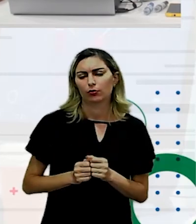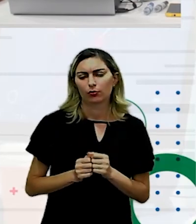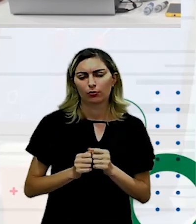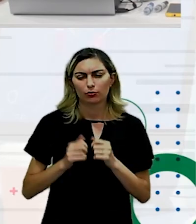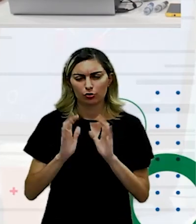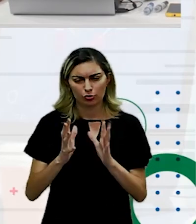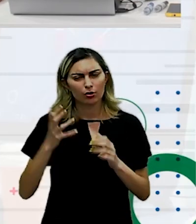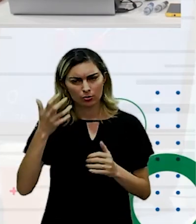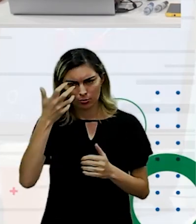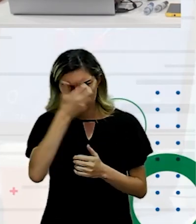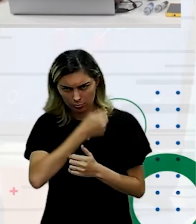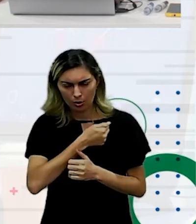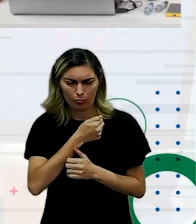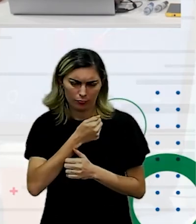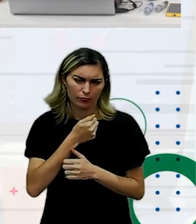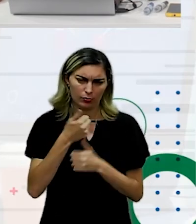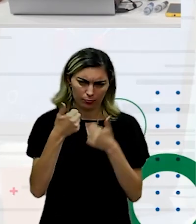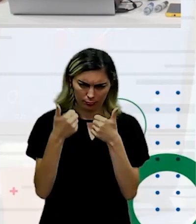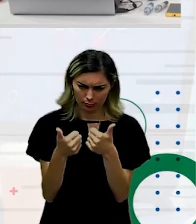salva automaticamente, tudo bem?